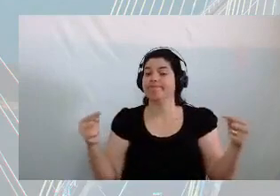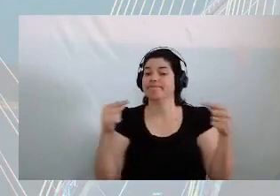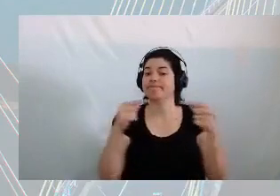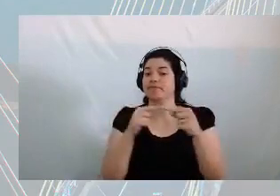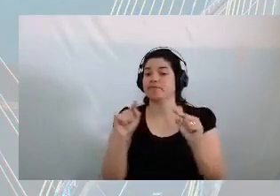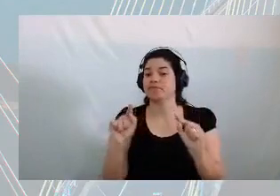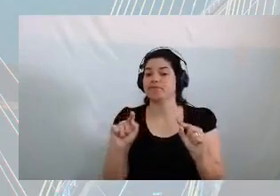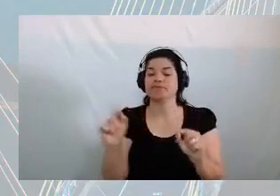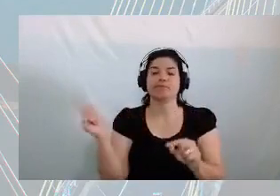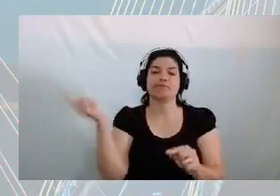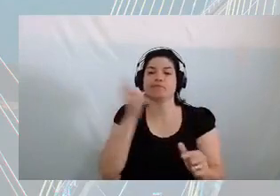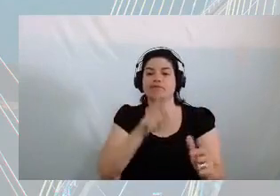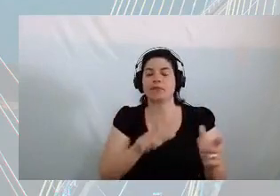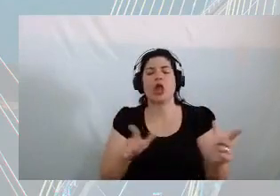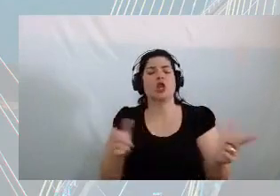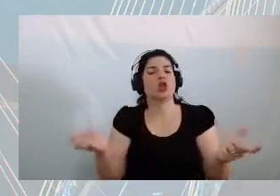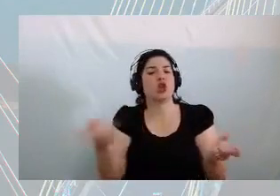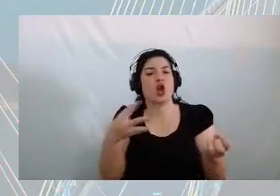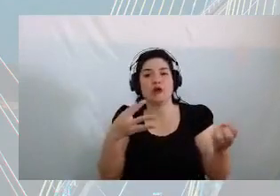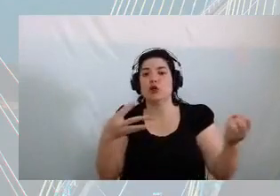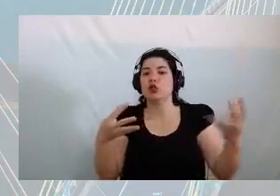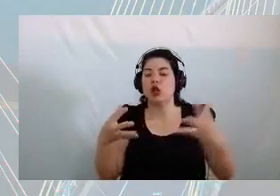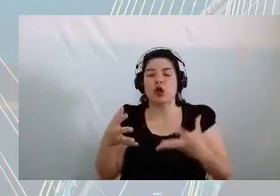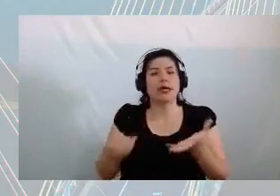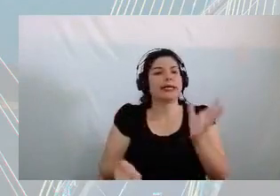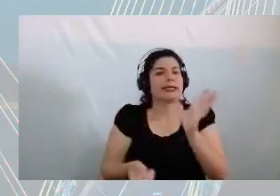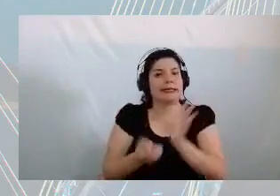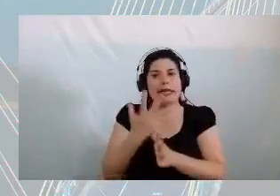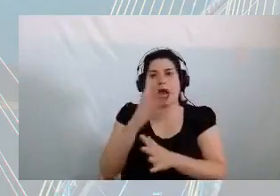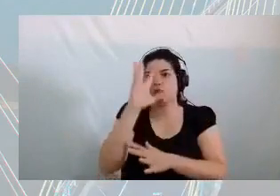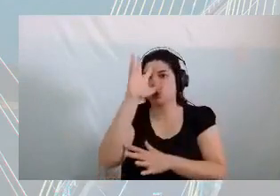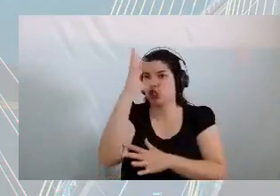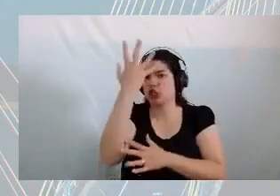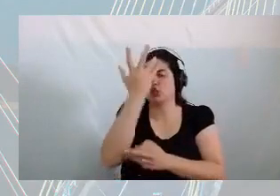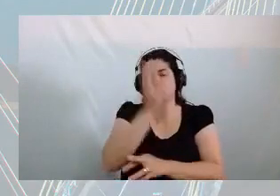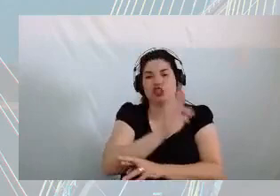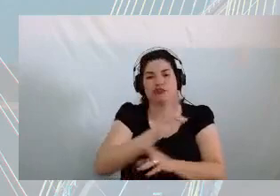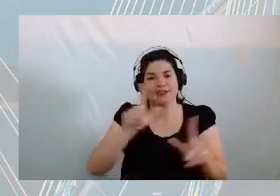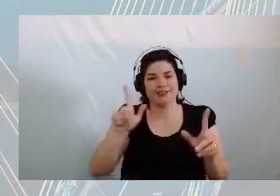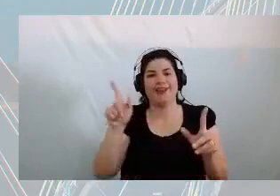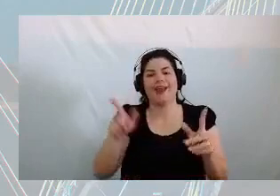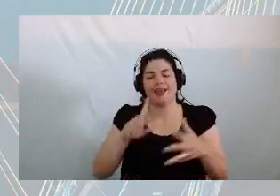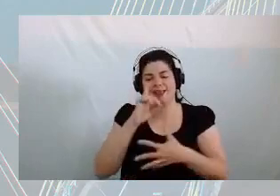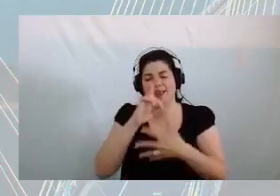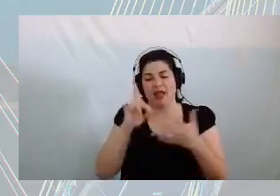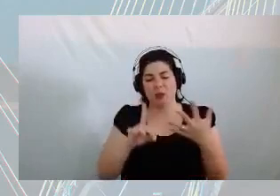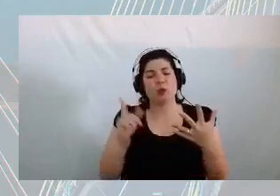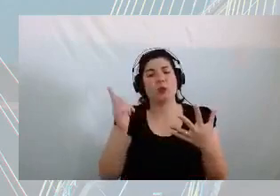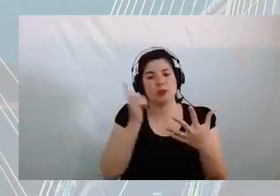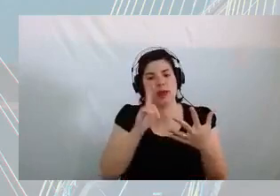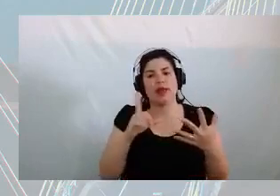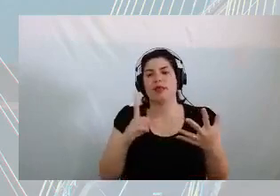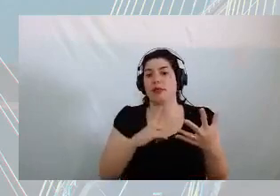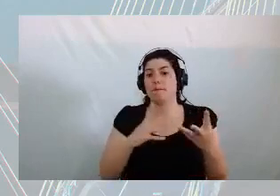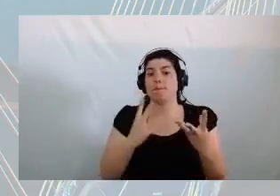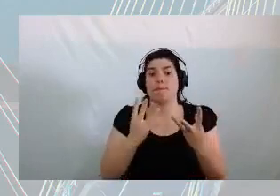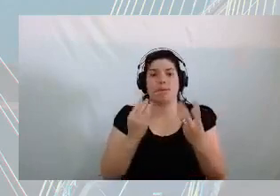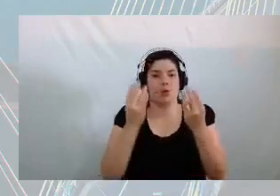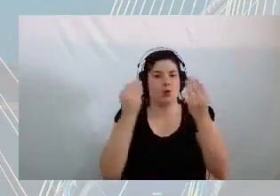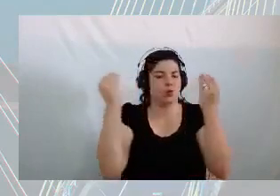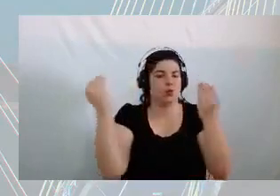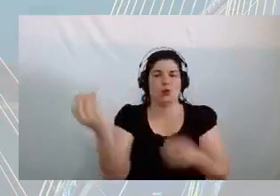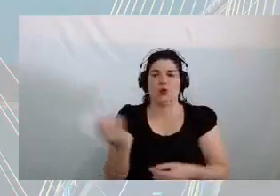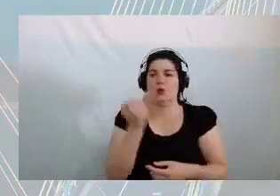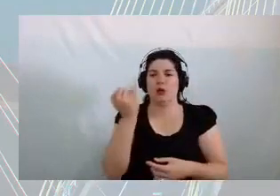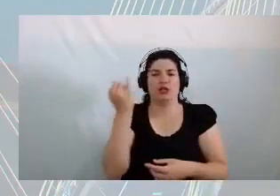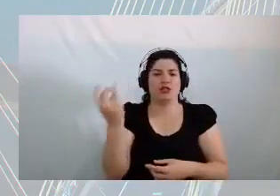inovação, né? Trazer soluções diferentes realmente. O dado pode gerar muito valor, né? Numa jornada aí